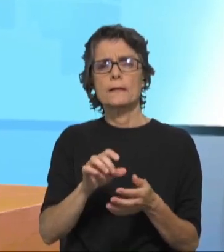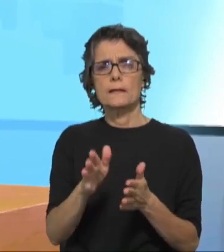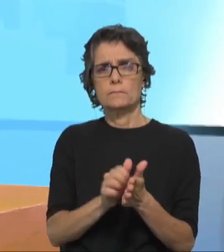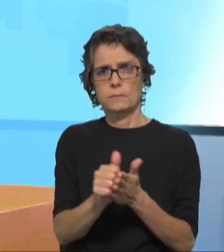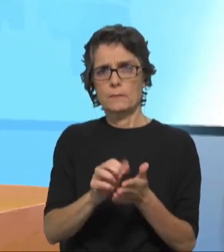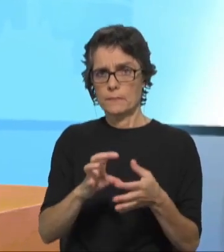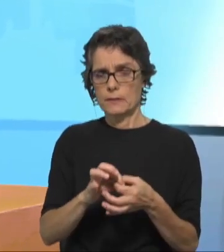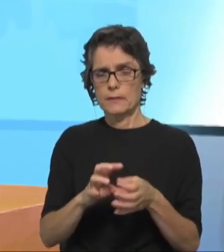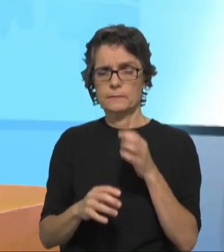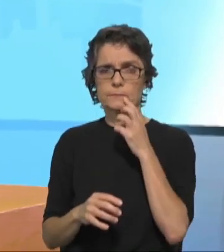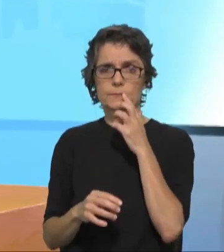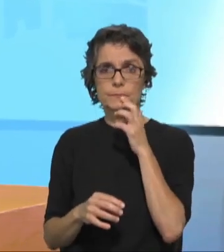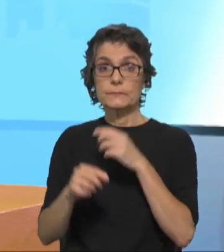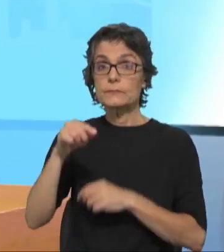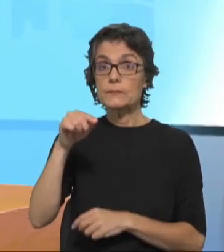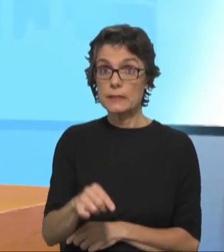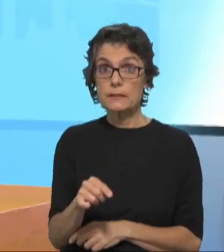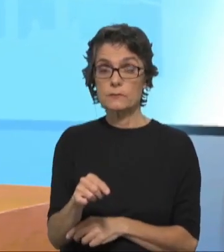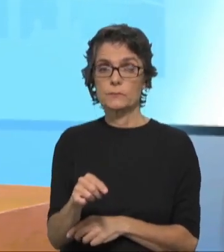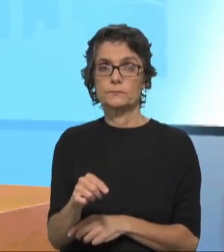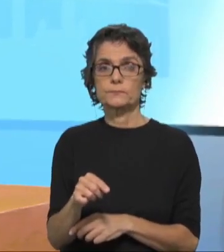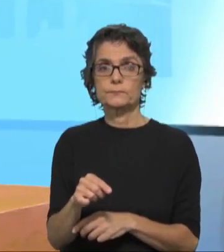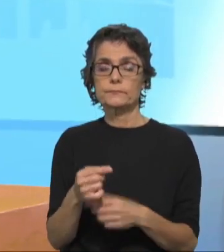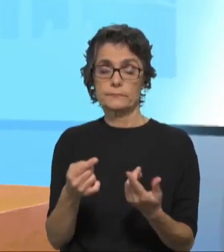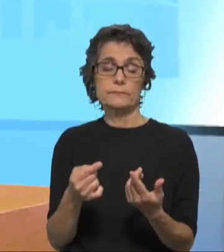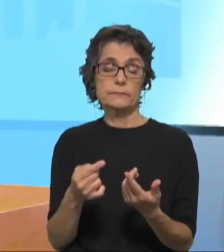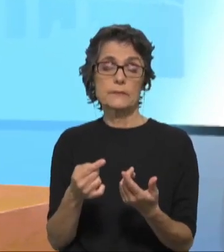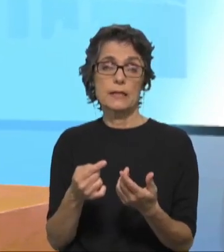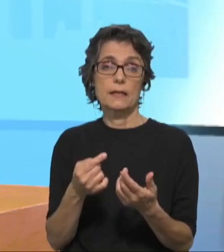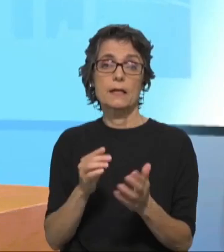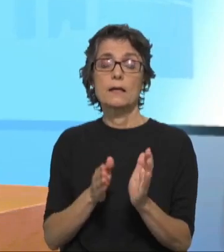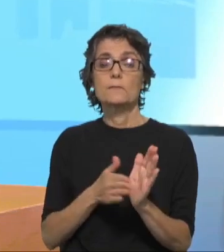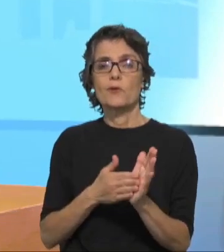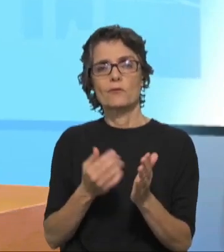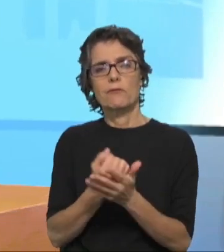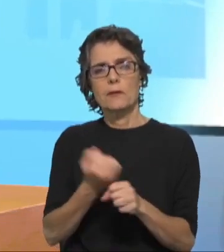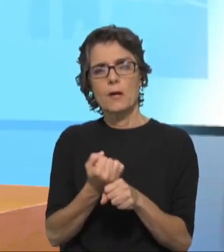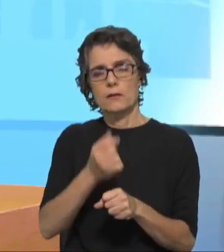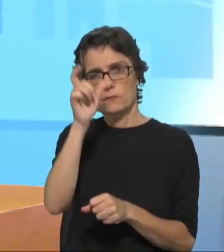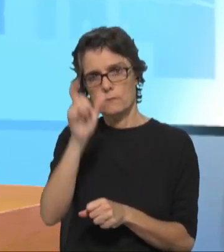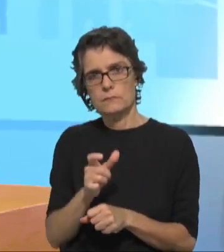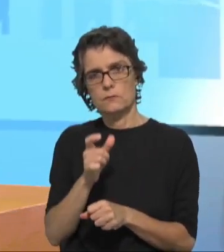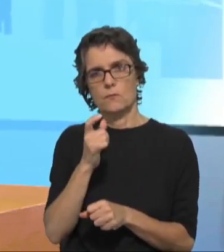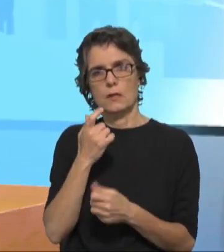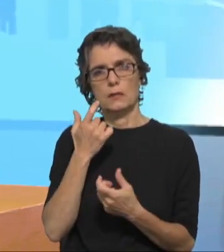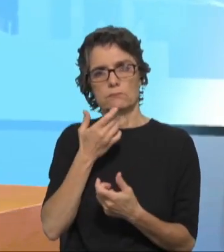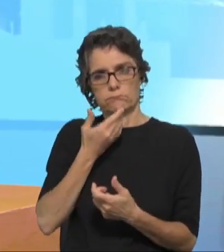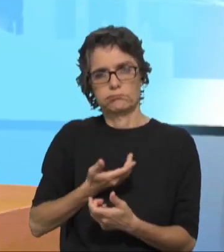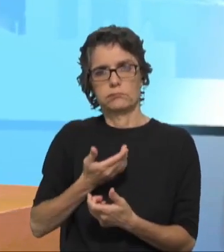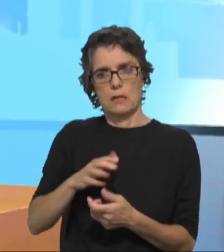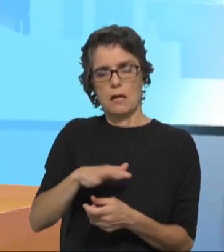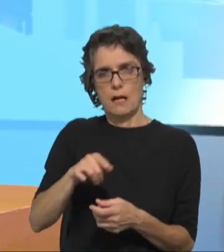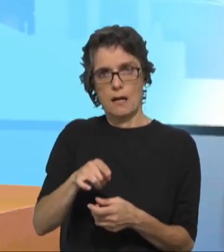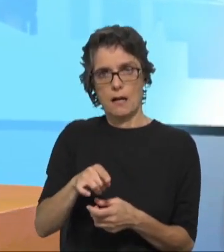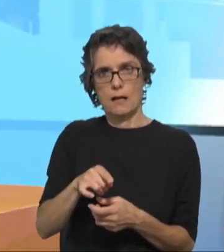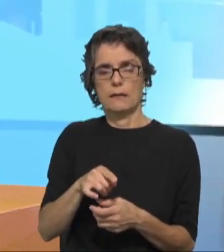é o resultado não só de uma pessoa que é especialista na área, mas o resultado de uma vida. O Frei Herculano